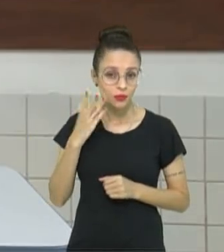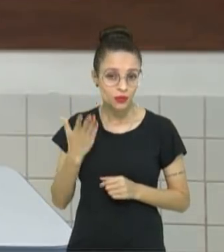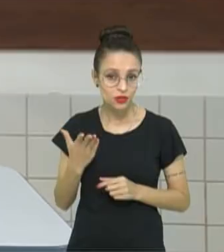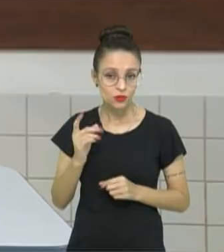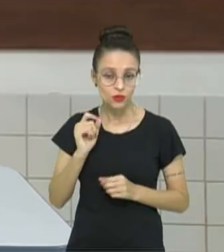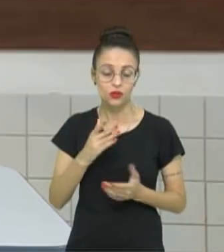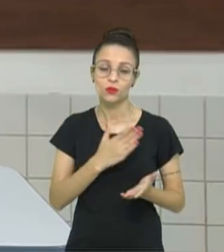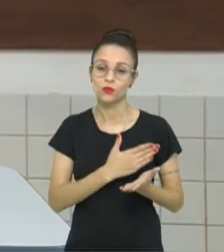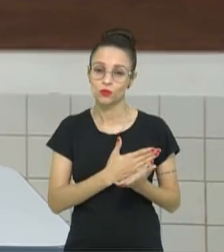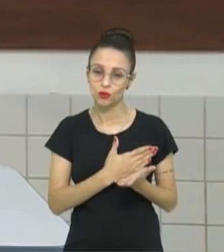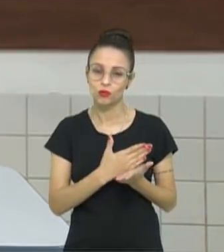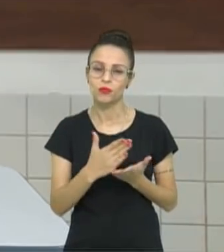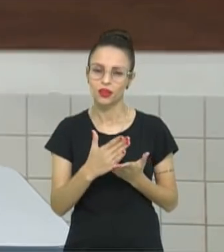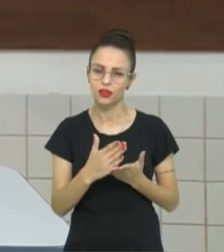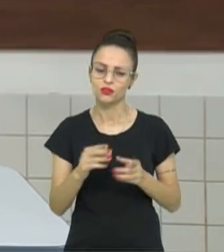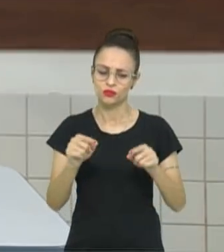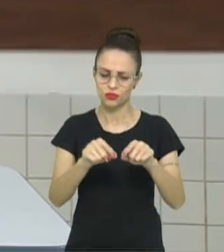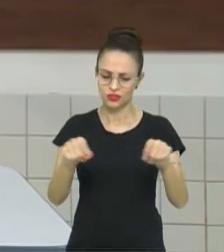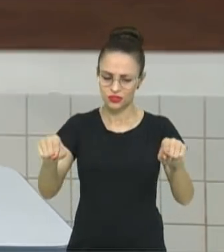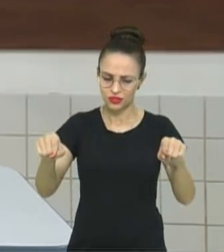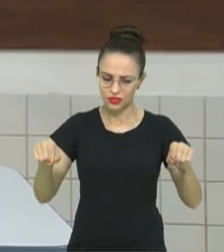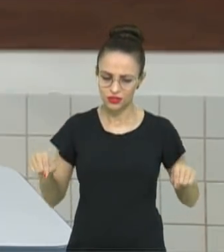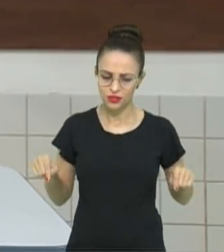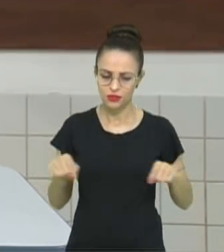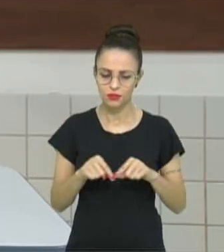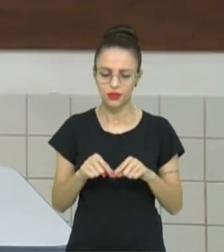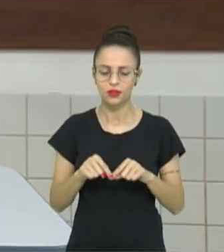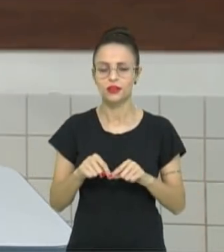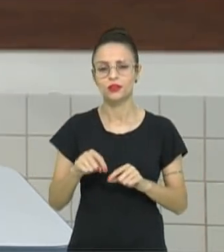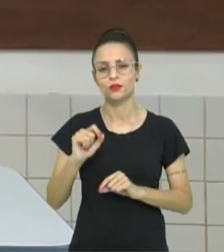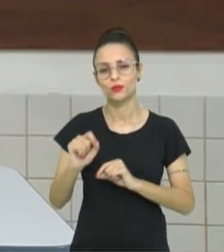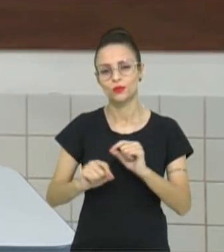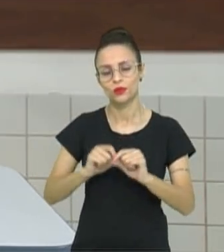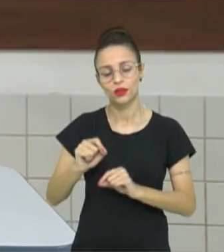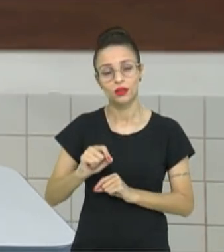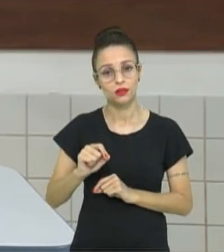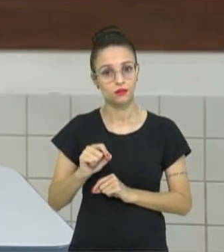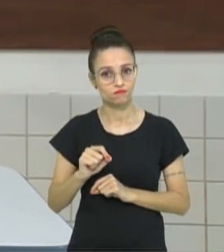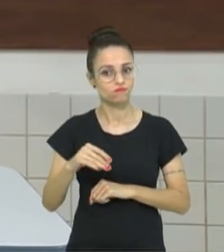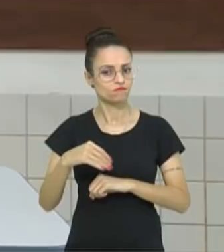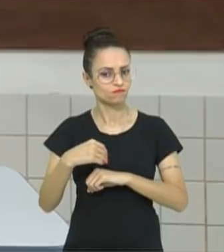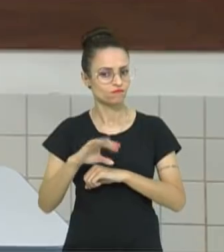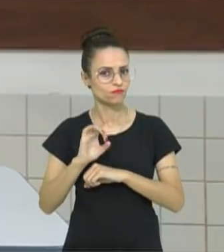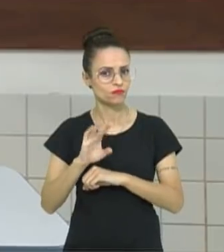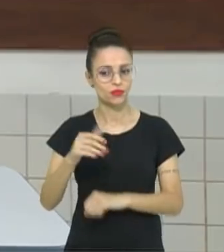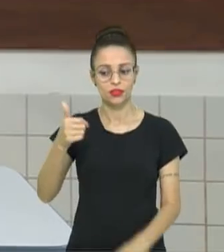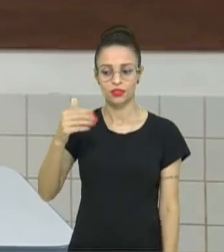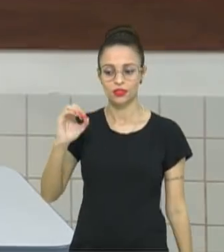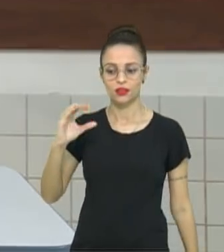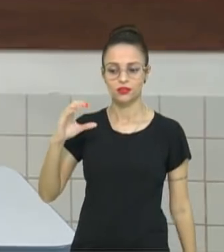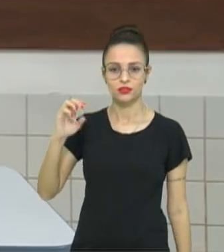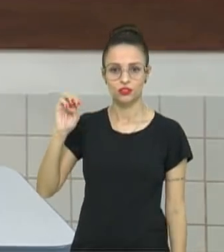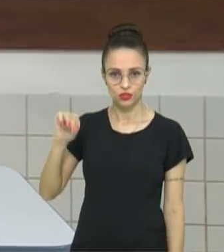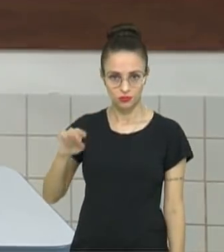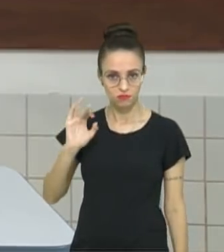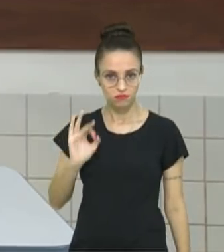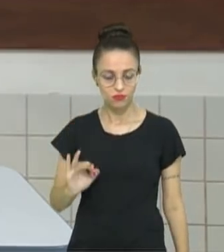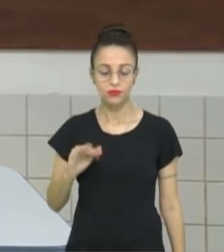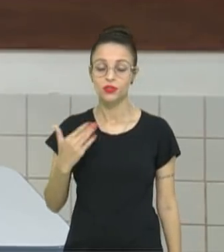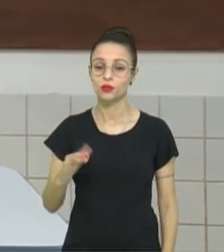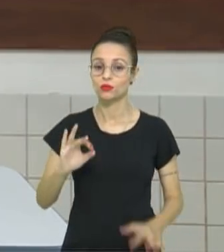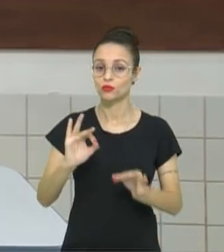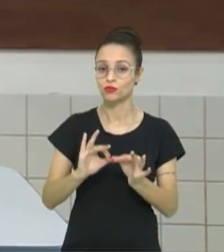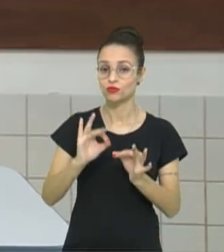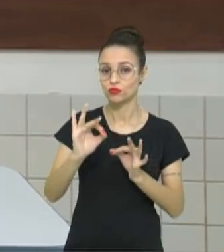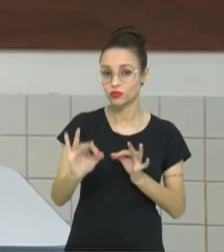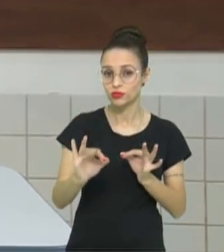no início da nossa maquete? Ela sugeriu pelo menos 10 centímetros, certo? Então, aqui a distância